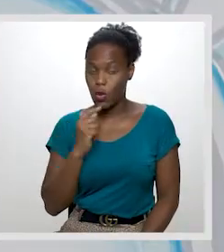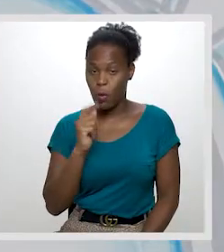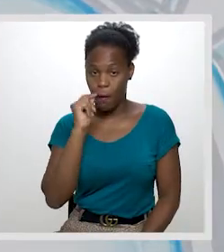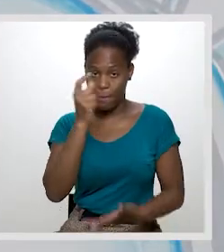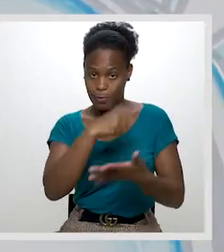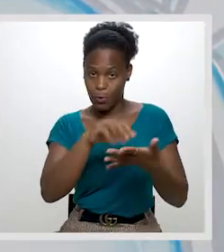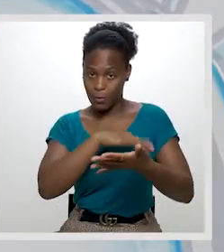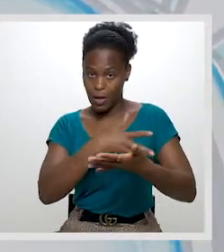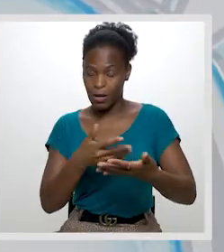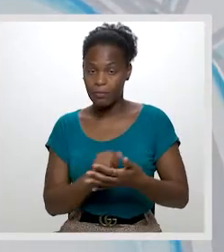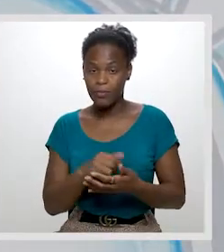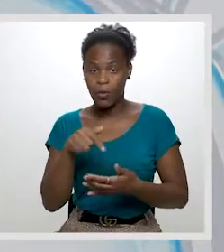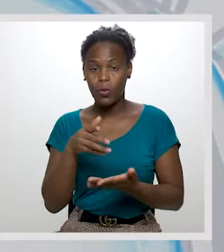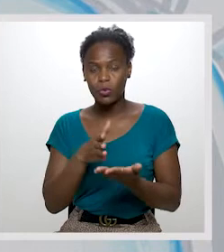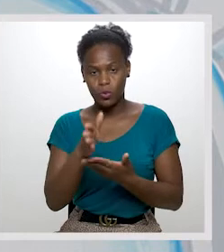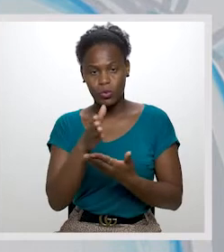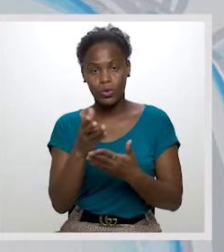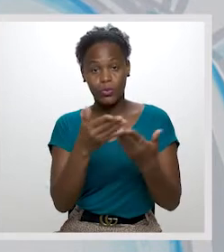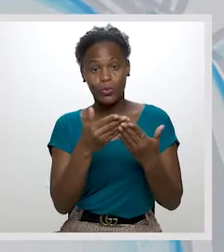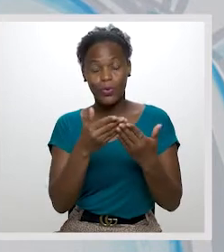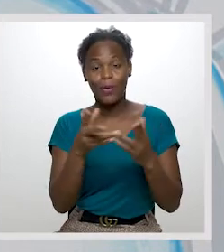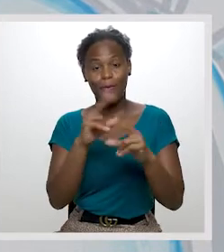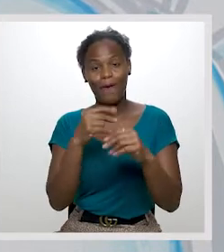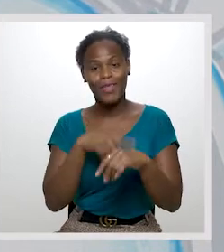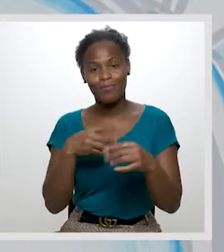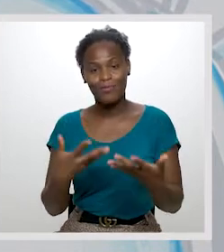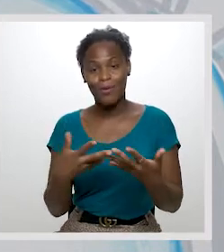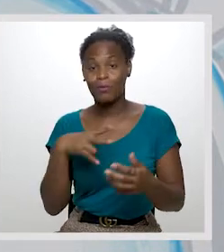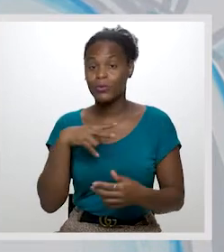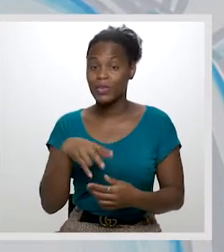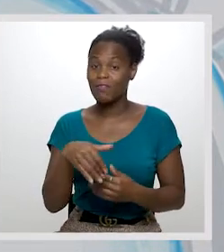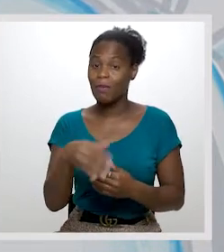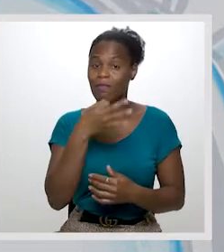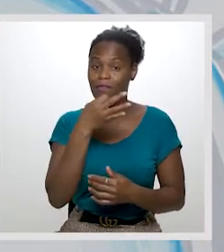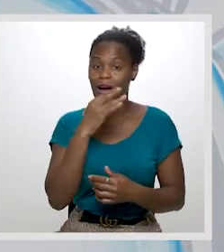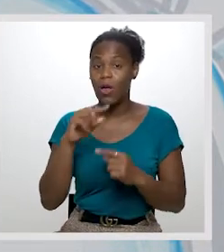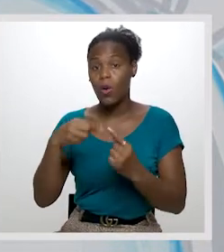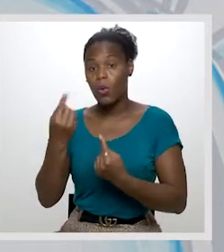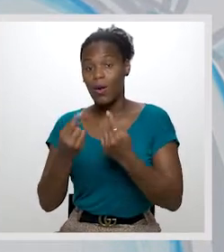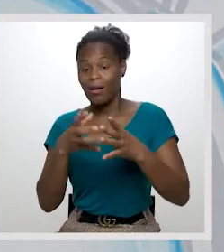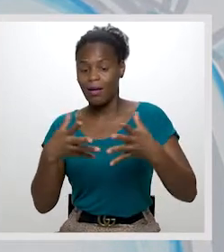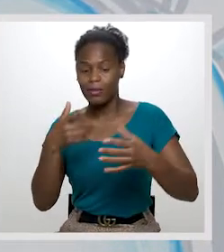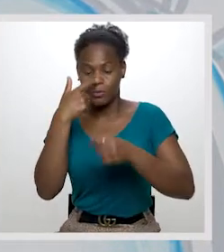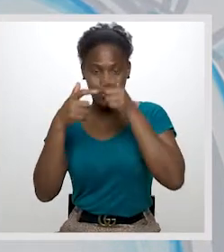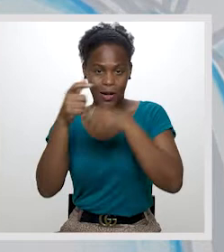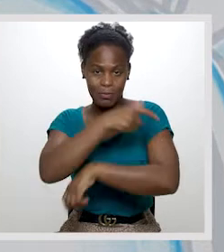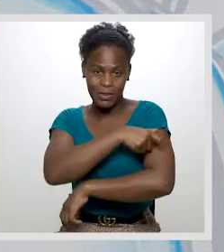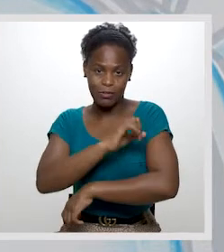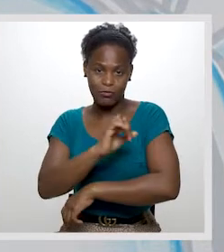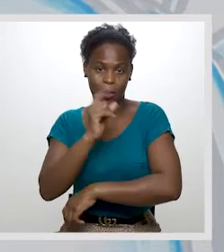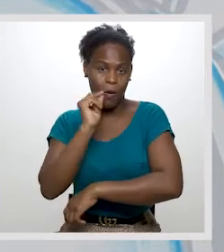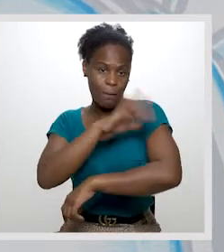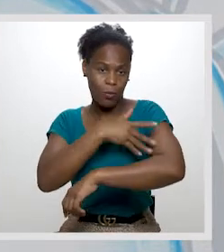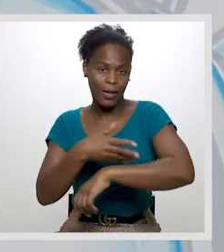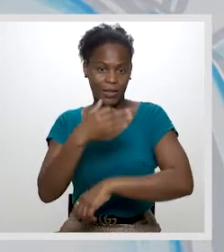Sim, hoje vamos dar continuidade ao estudo do modernismo português. E vamos falar de um dos seus grandes